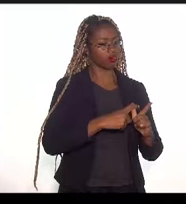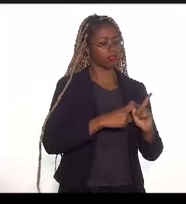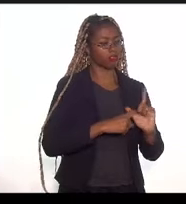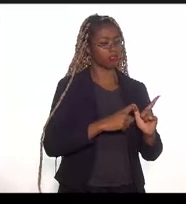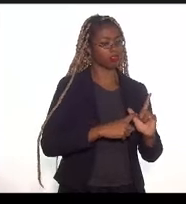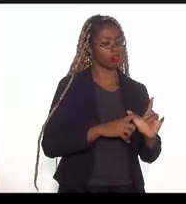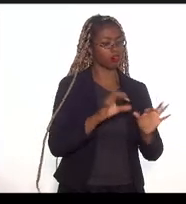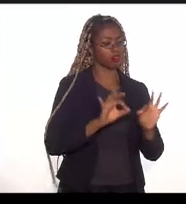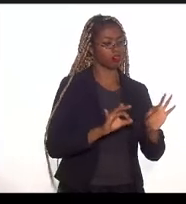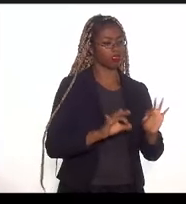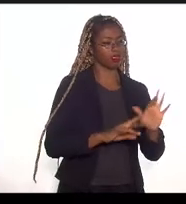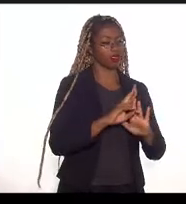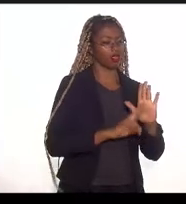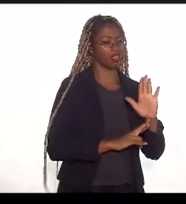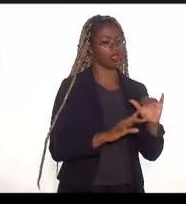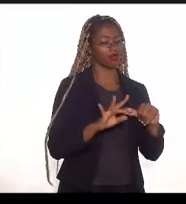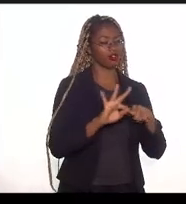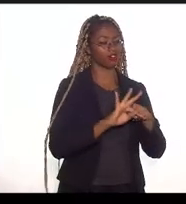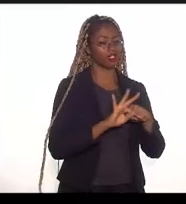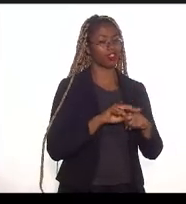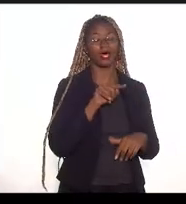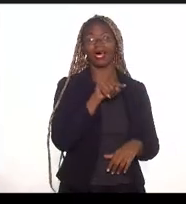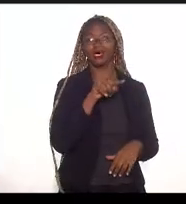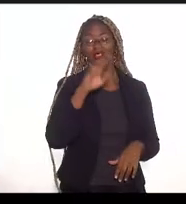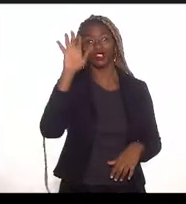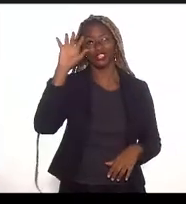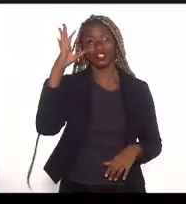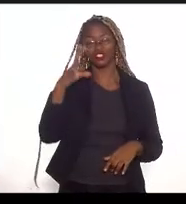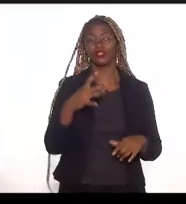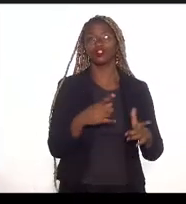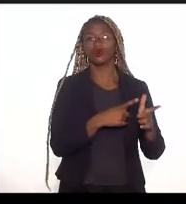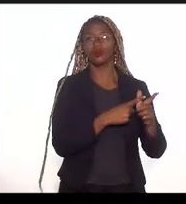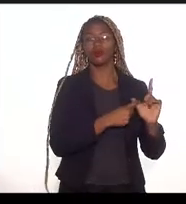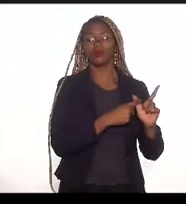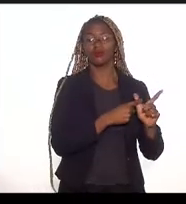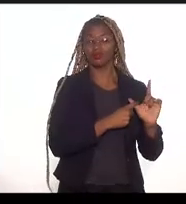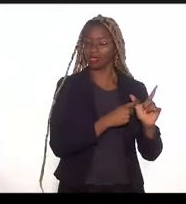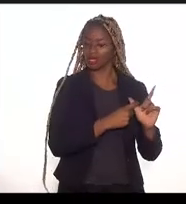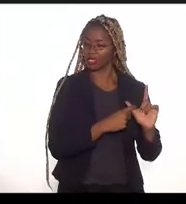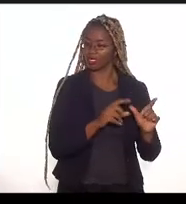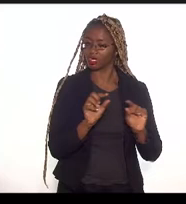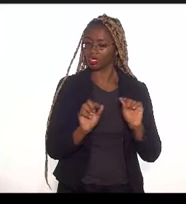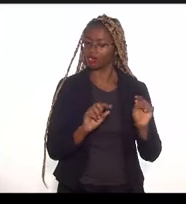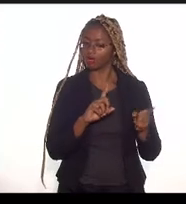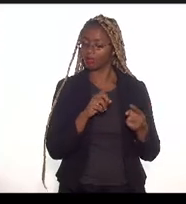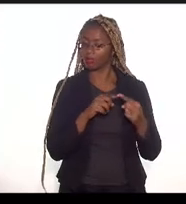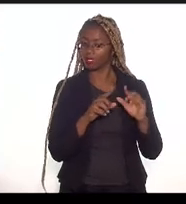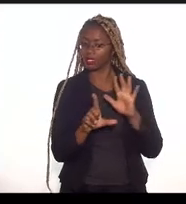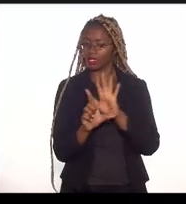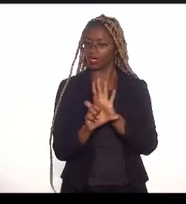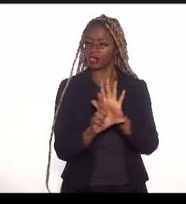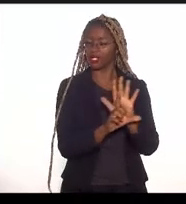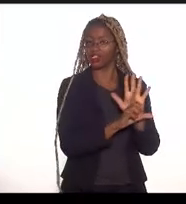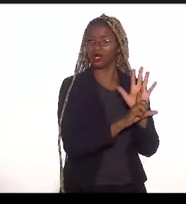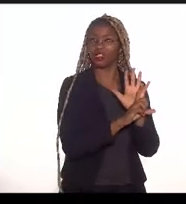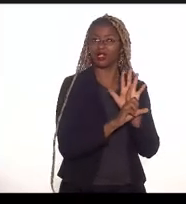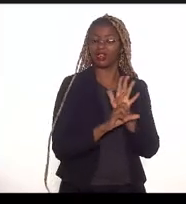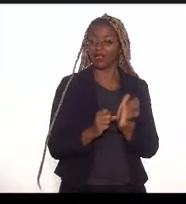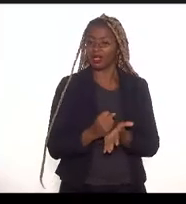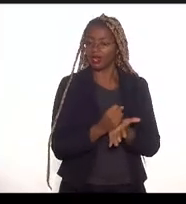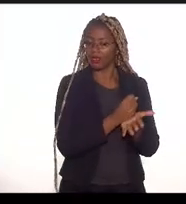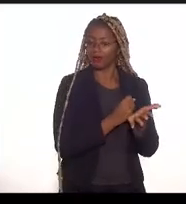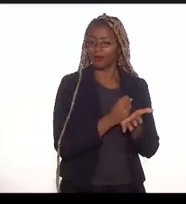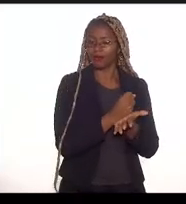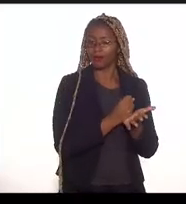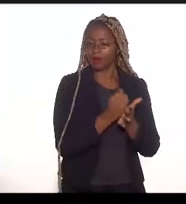ao saneamento de pendências. As legislações relativas aos tratamentos tributários, elas estabelecem a juntada